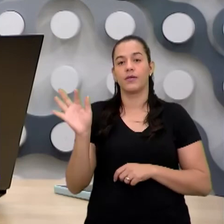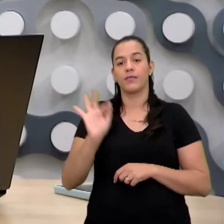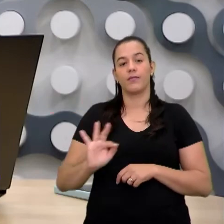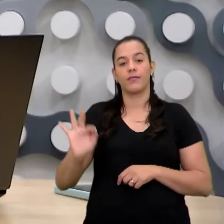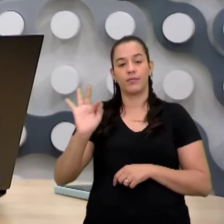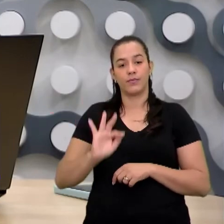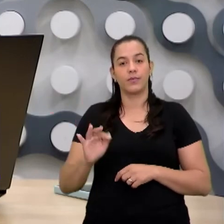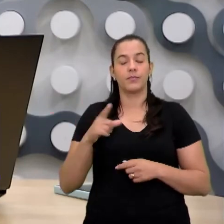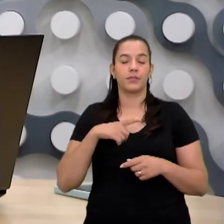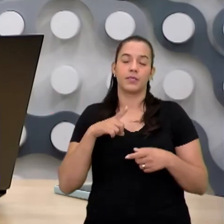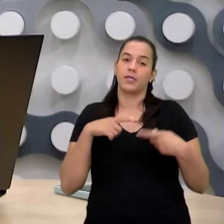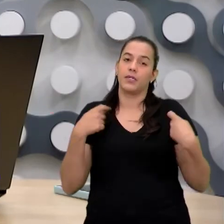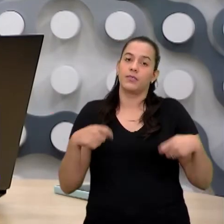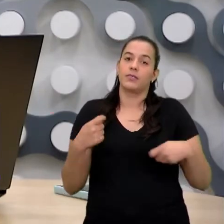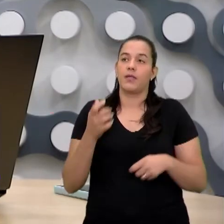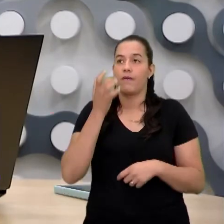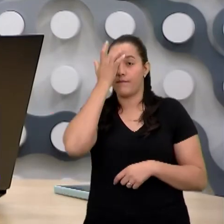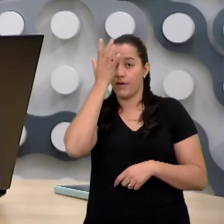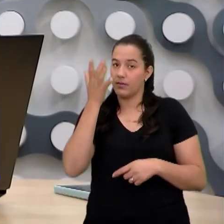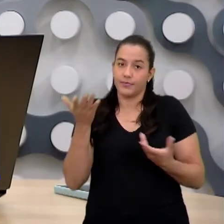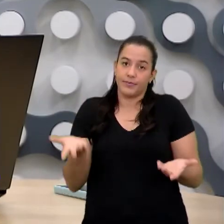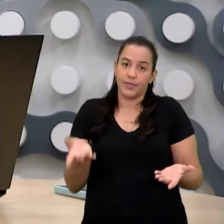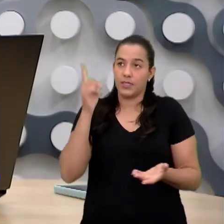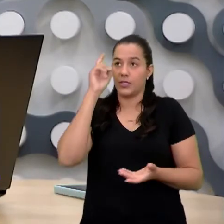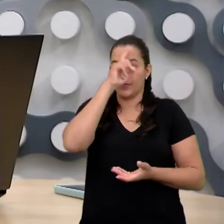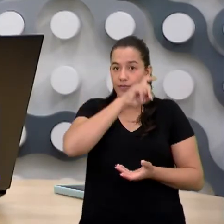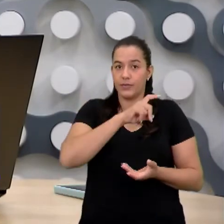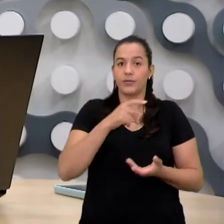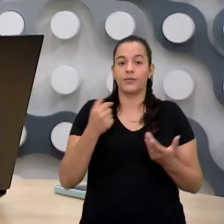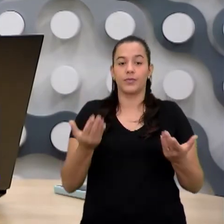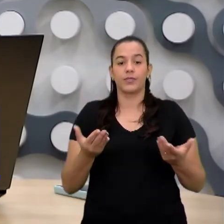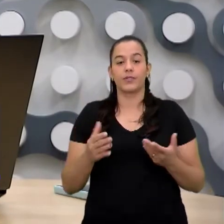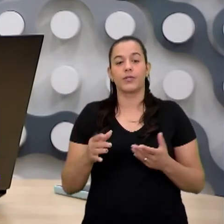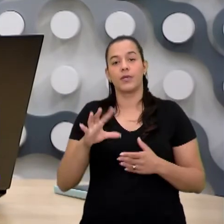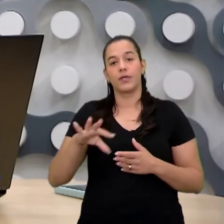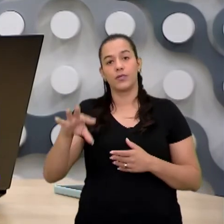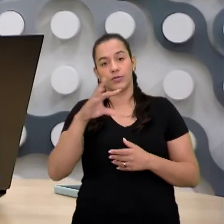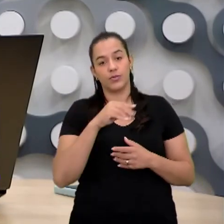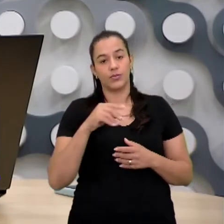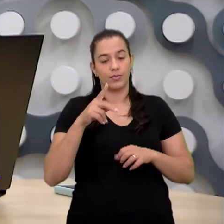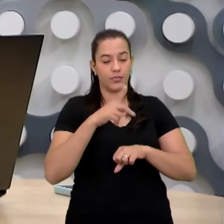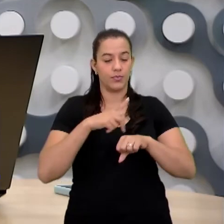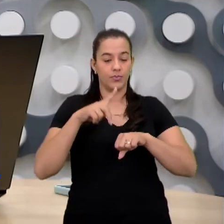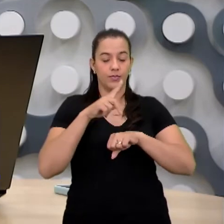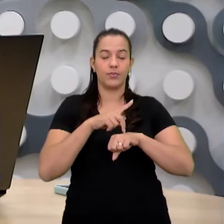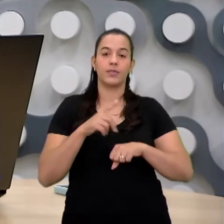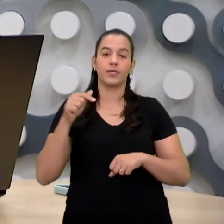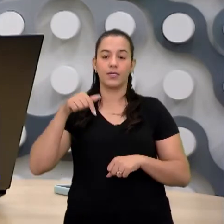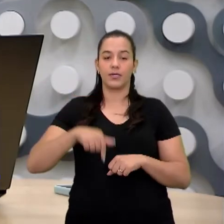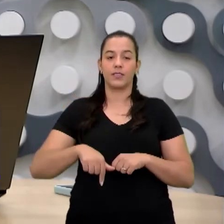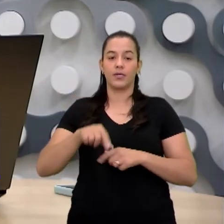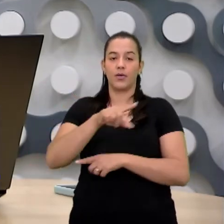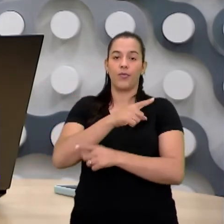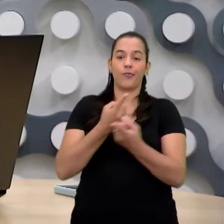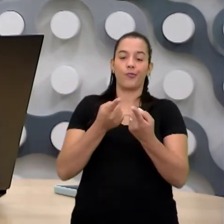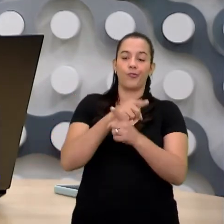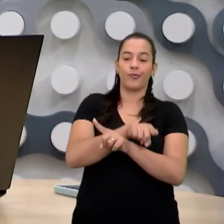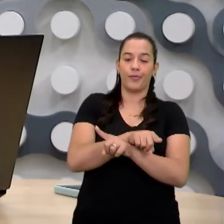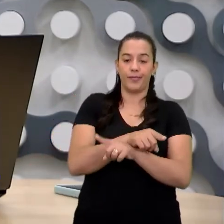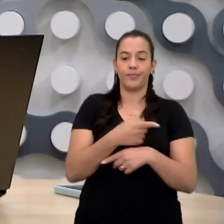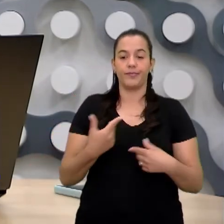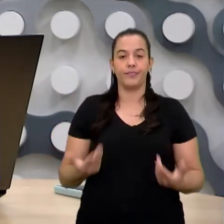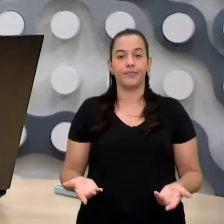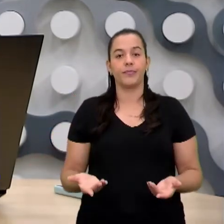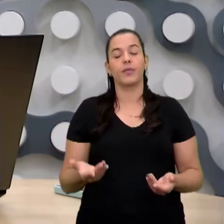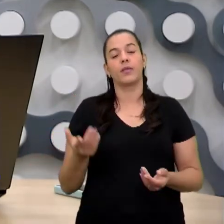deveria ser o inverso, né, deveria ser fácil fazer faculdade, né, porque isso aí é interessante para o país, mas o efeito aqui é contrário, né, o